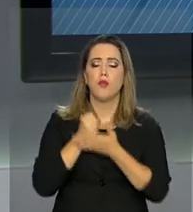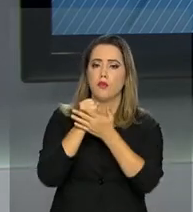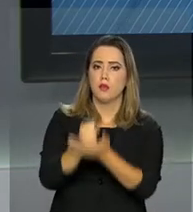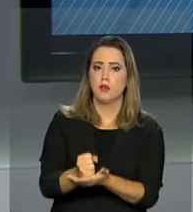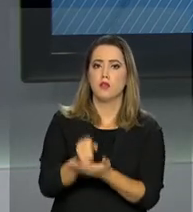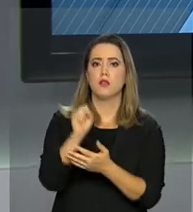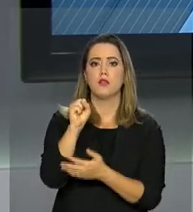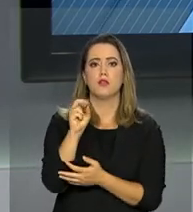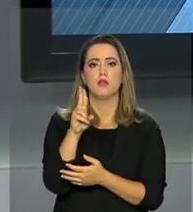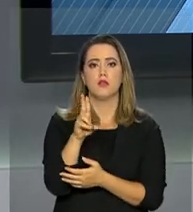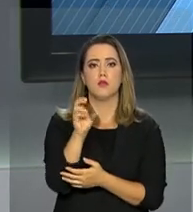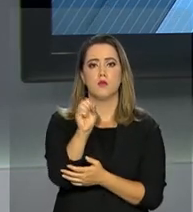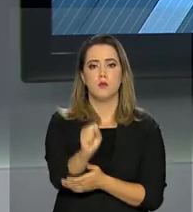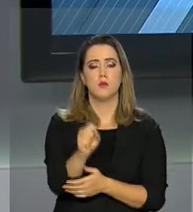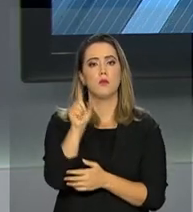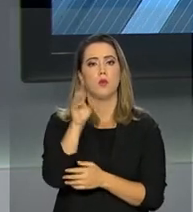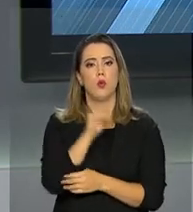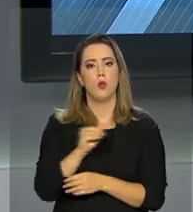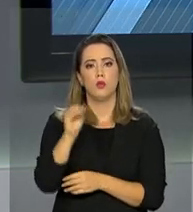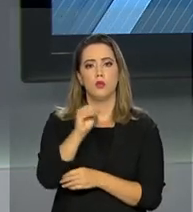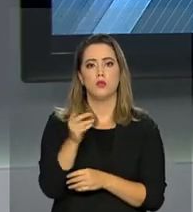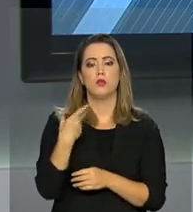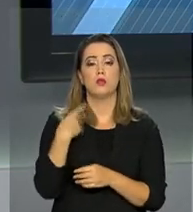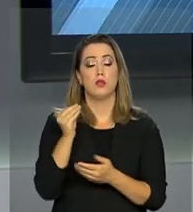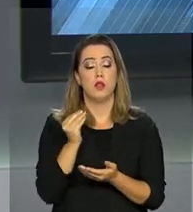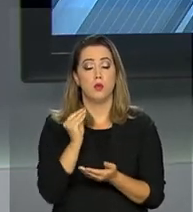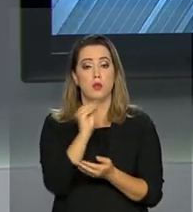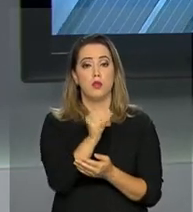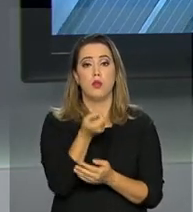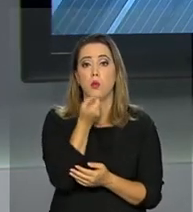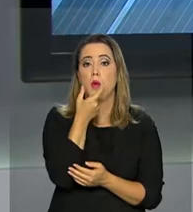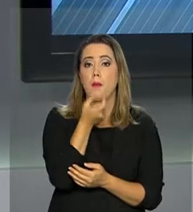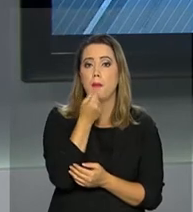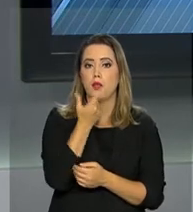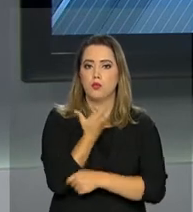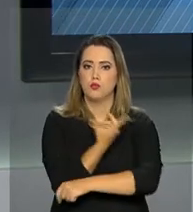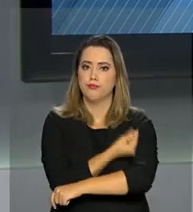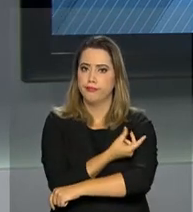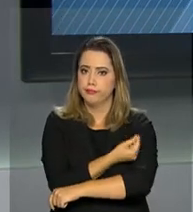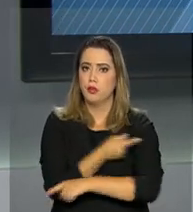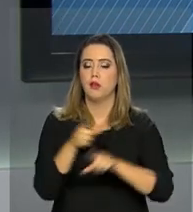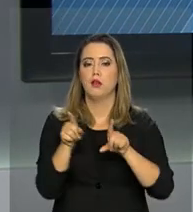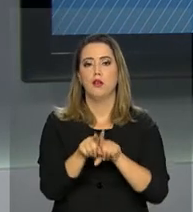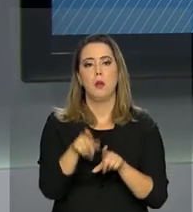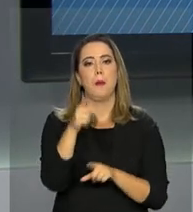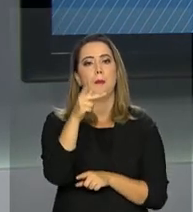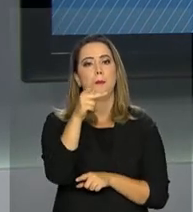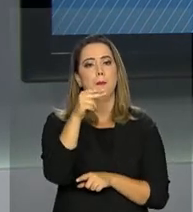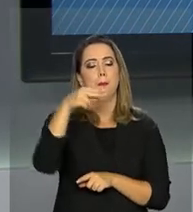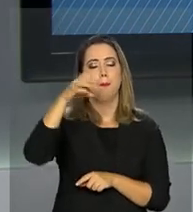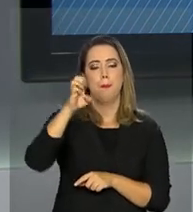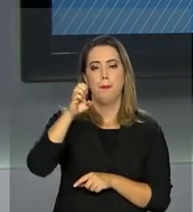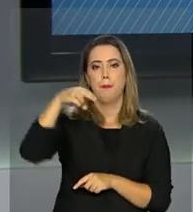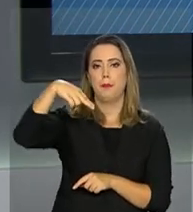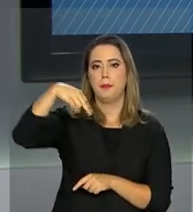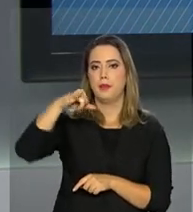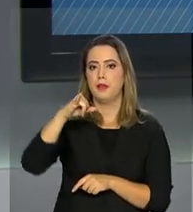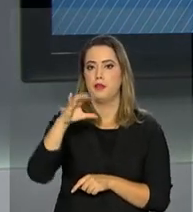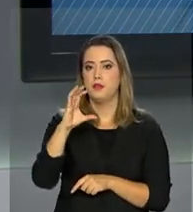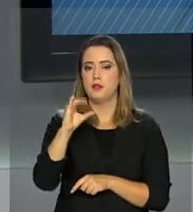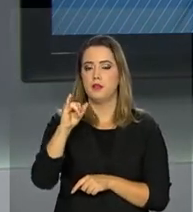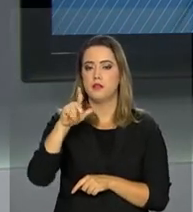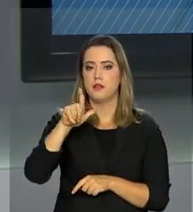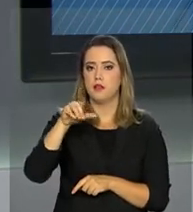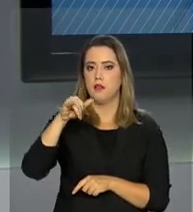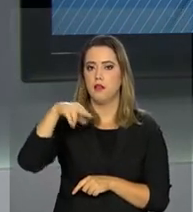saúde o tratamento é feito com aplicação de penicilina também disponível no sus durante o anúncio de hoje o ministro ricardo